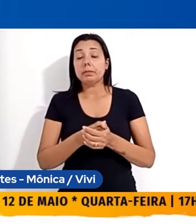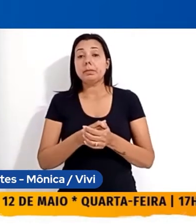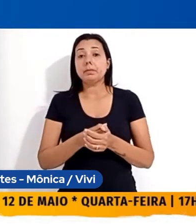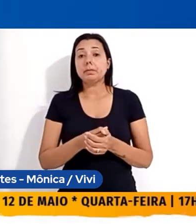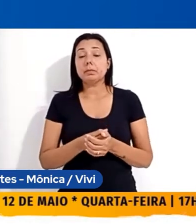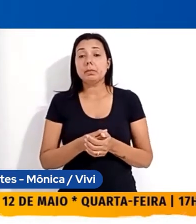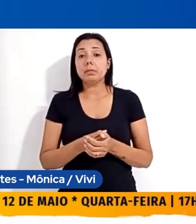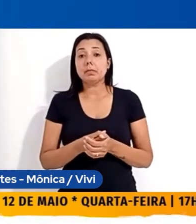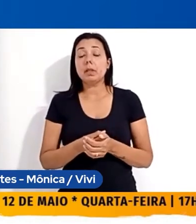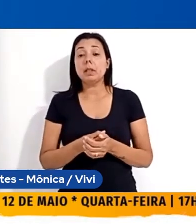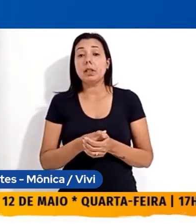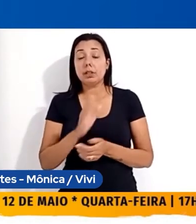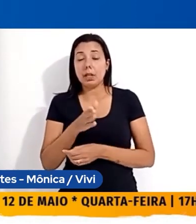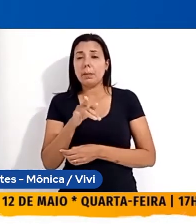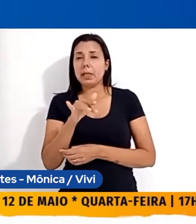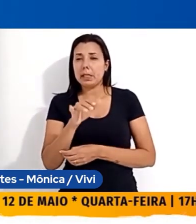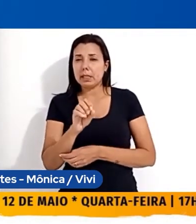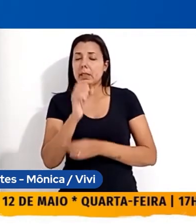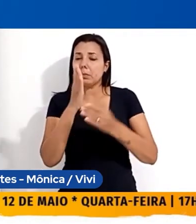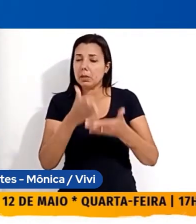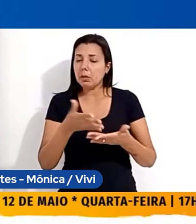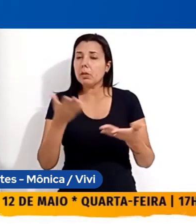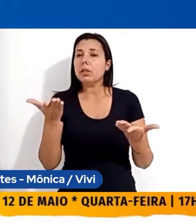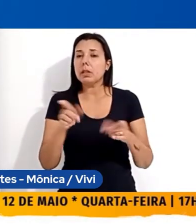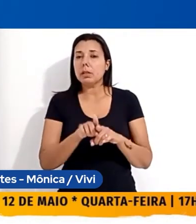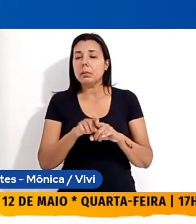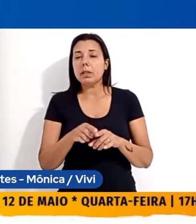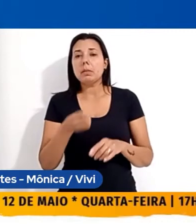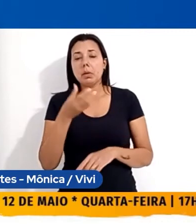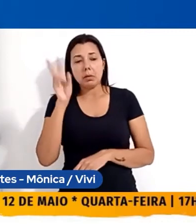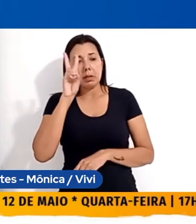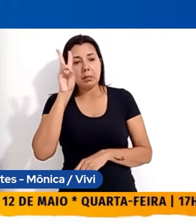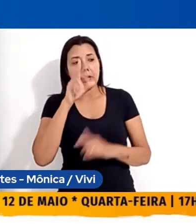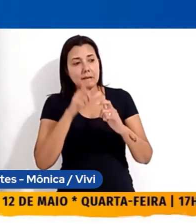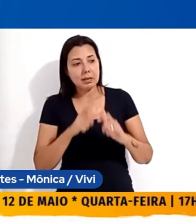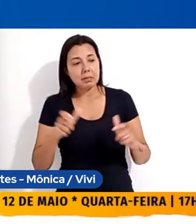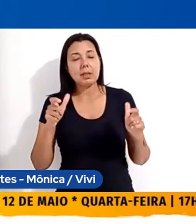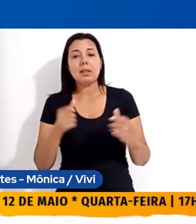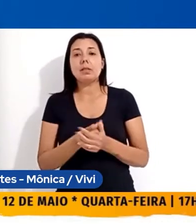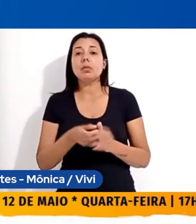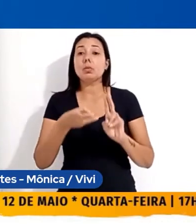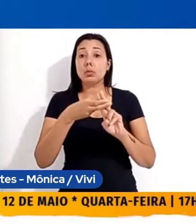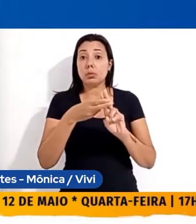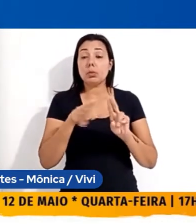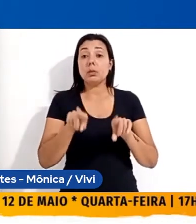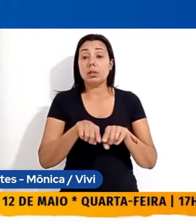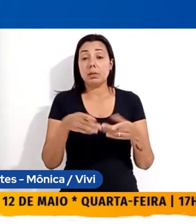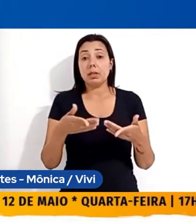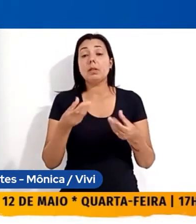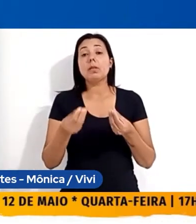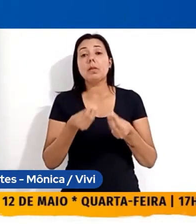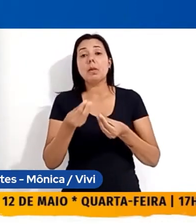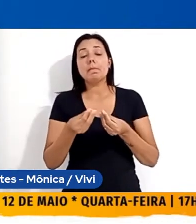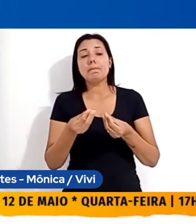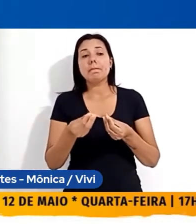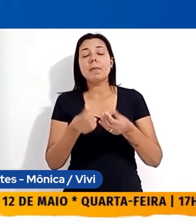a Priscila mencionou, e é sempre bom ressaltar, né, o tamanho do patrimônio que é o Sistema Único de Saúde. Então, eu encaro como um privilégio e uma